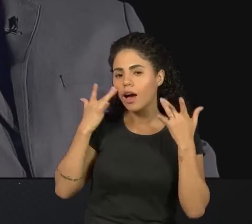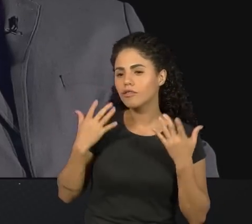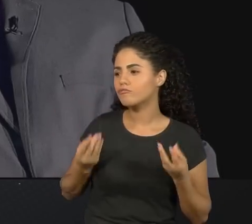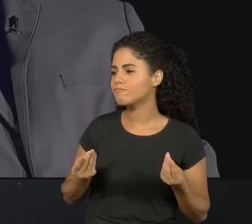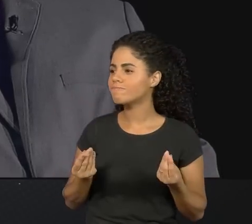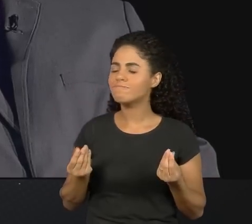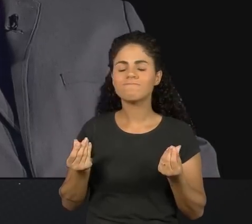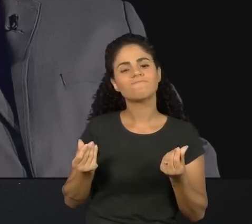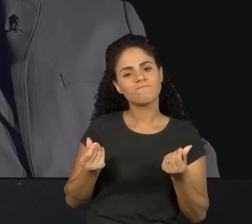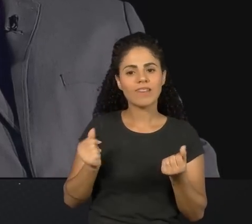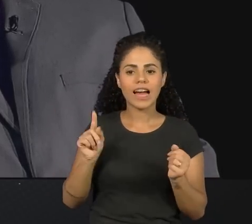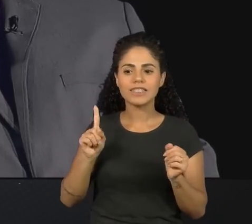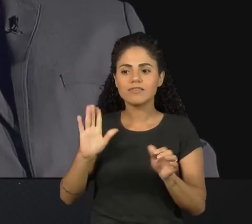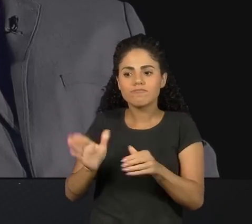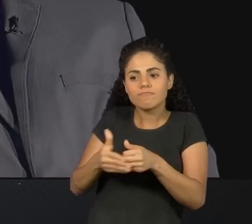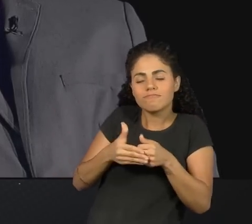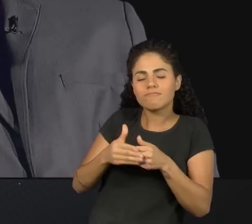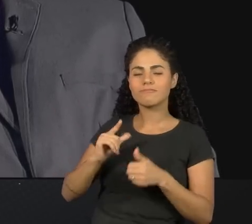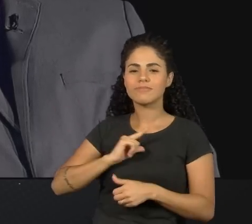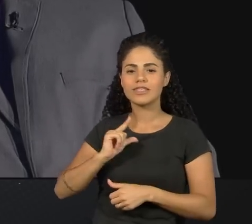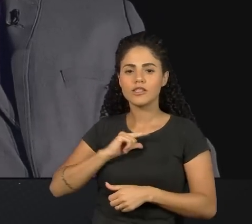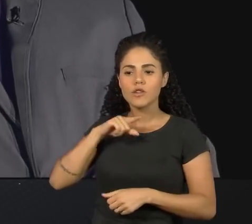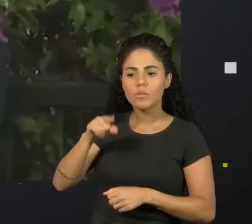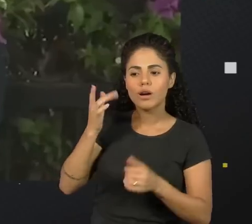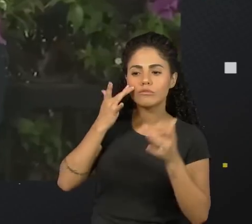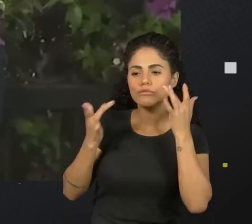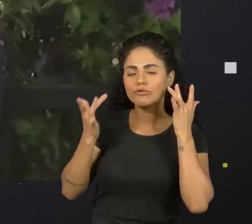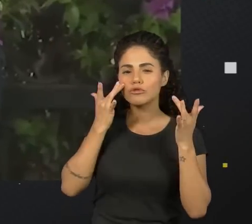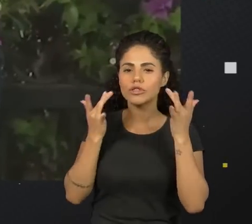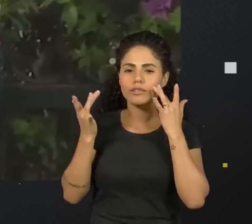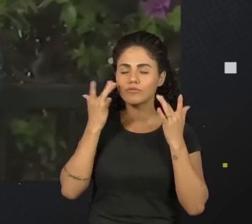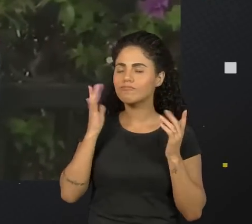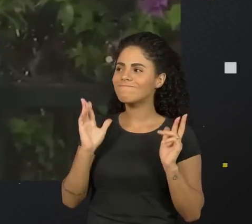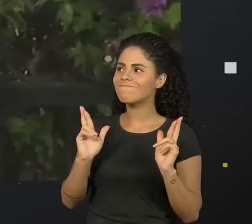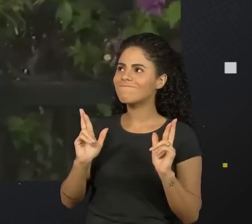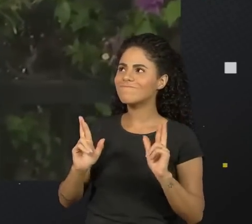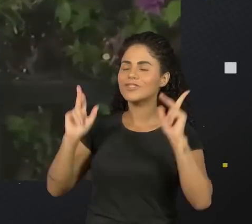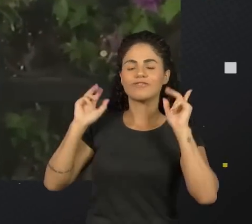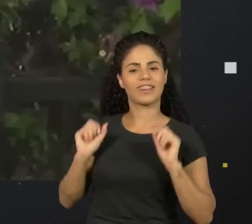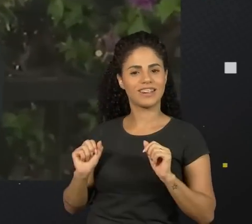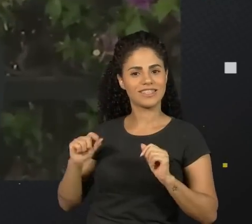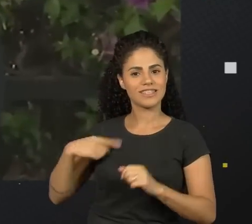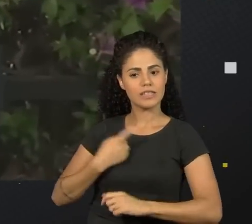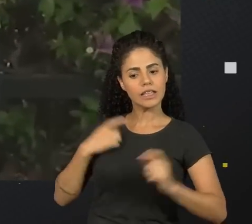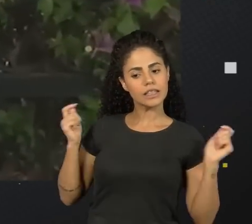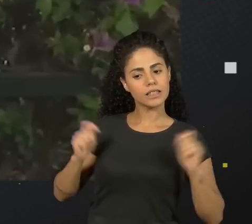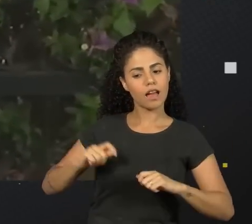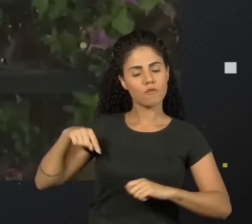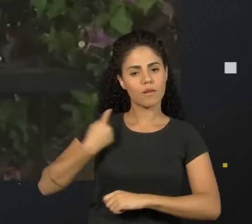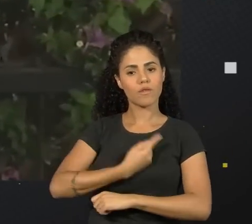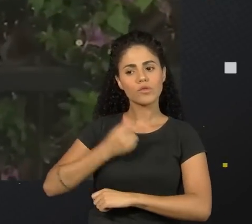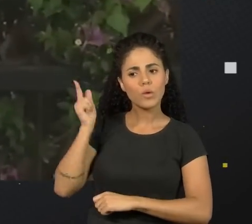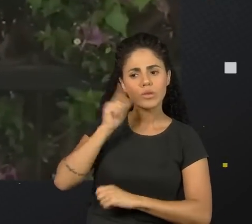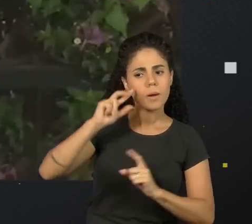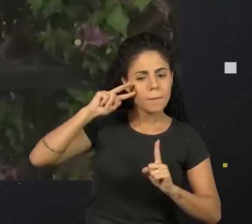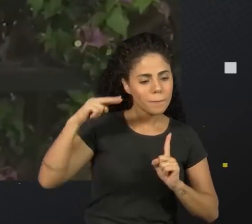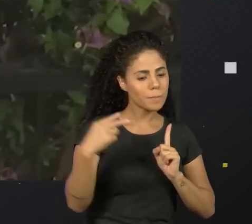mais off, de um teatro que nos possibilita ver